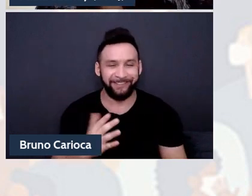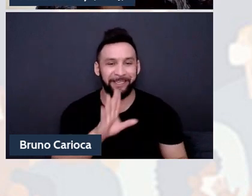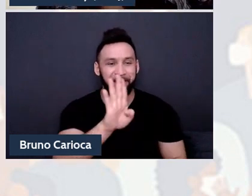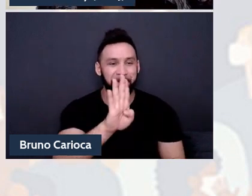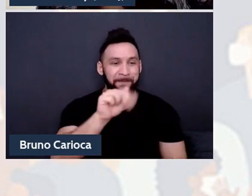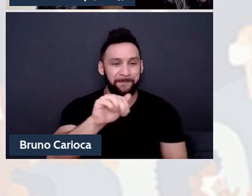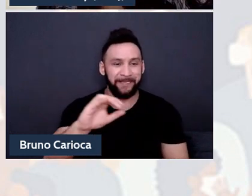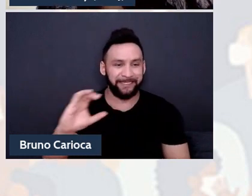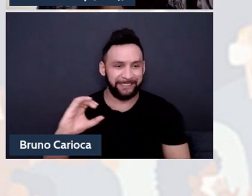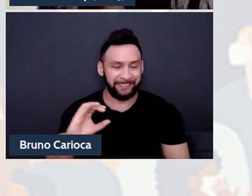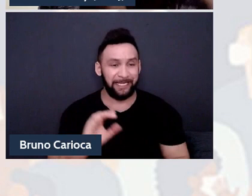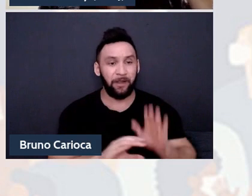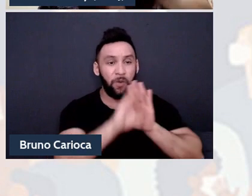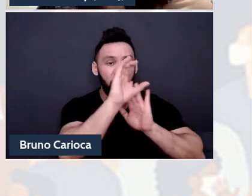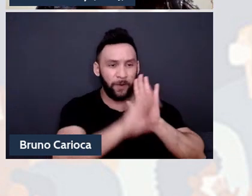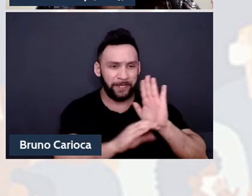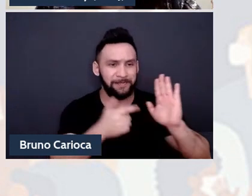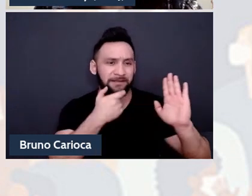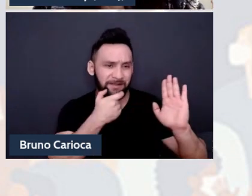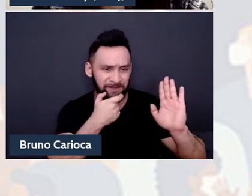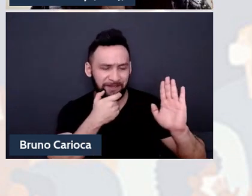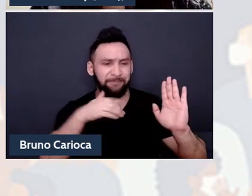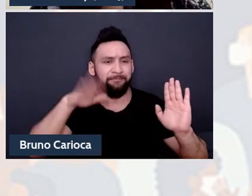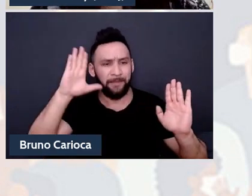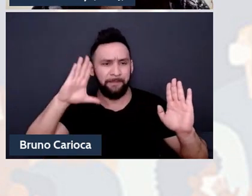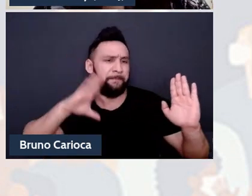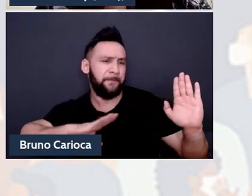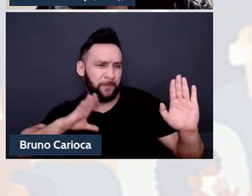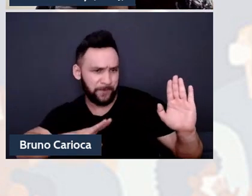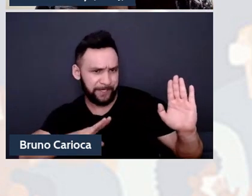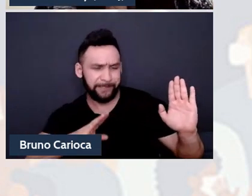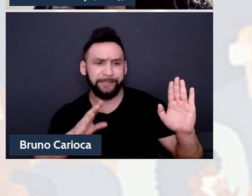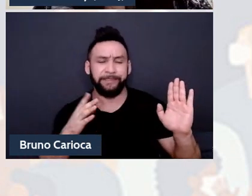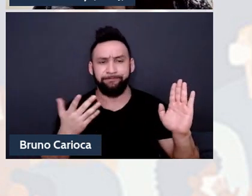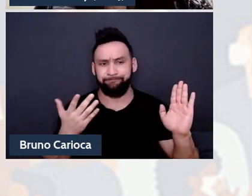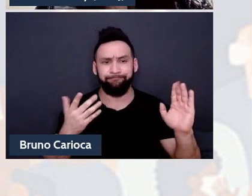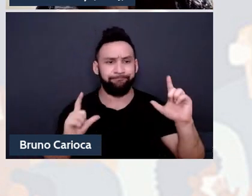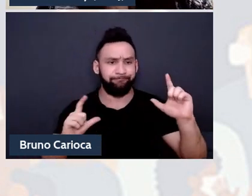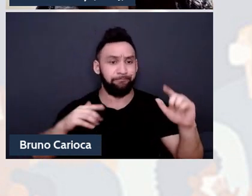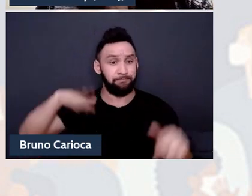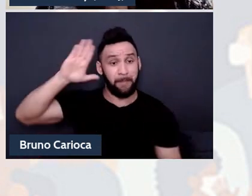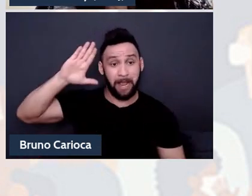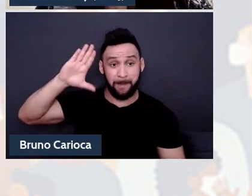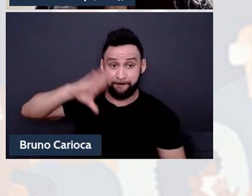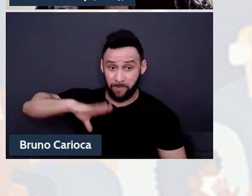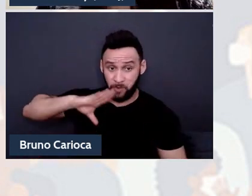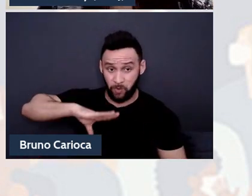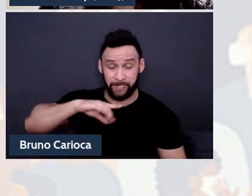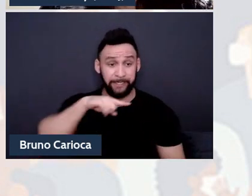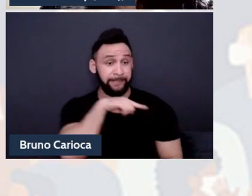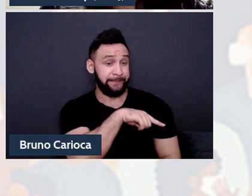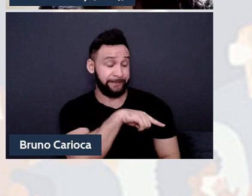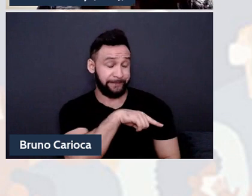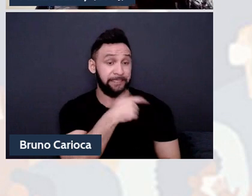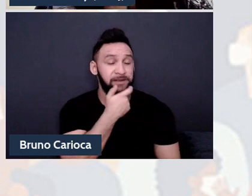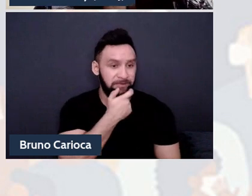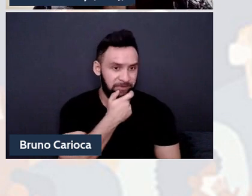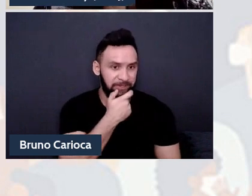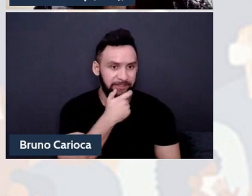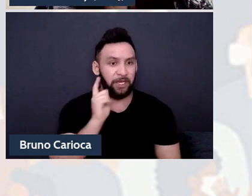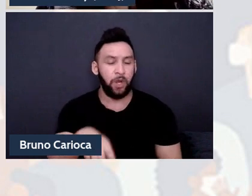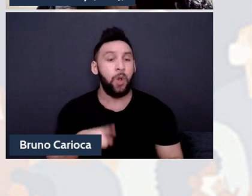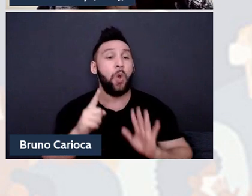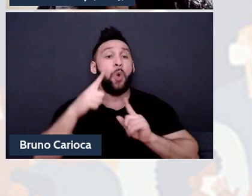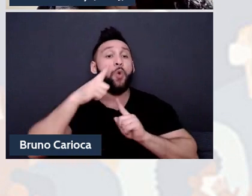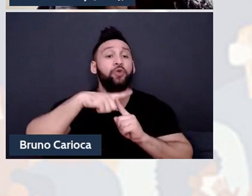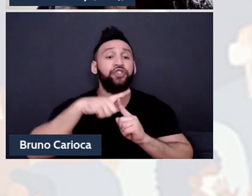língua portuguesa em maior medida e o de língua inglesa em menor dá aos gêneros digitais e a importância desses